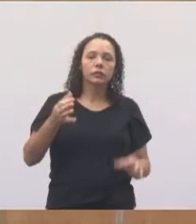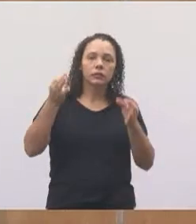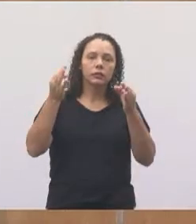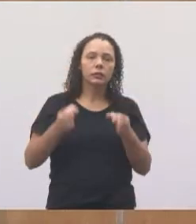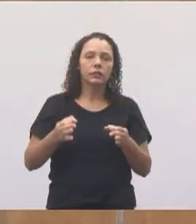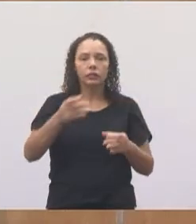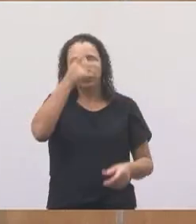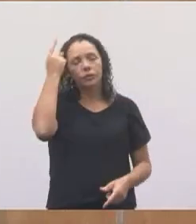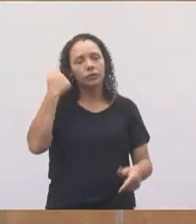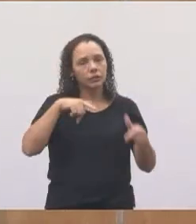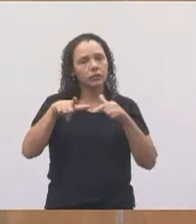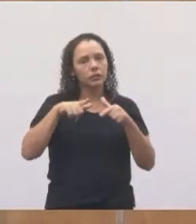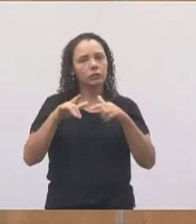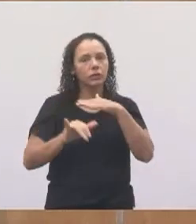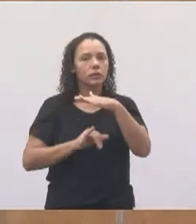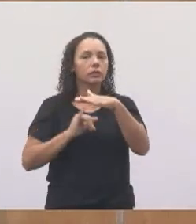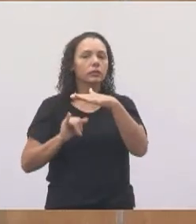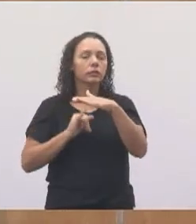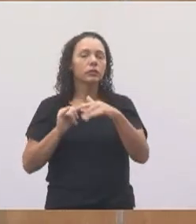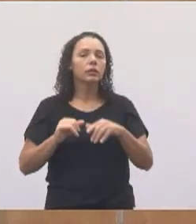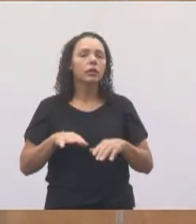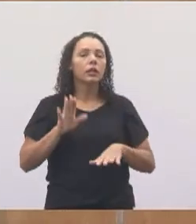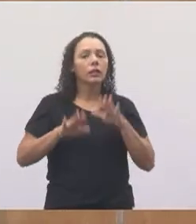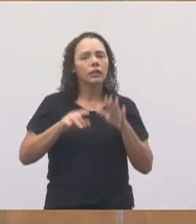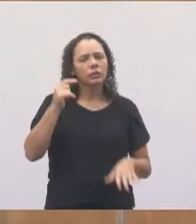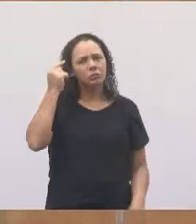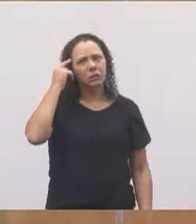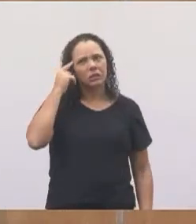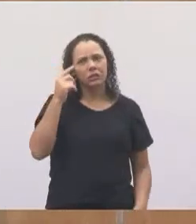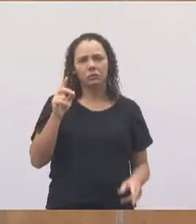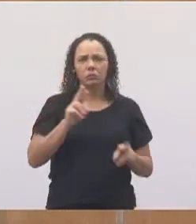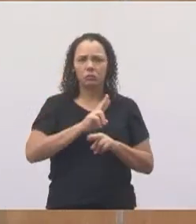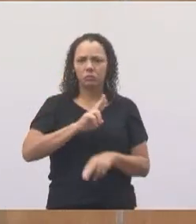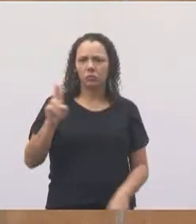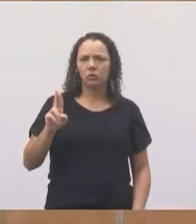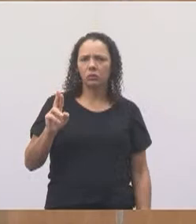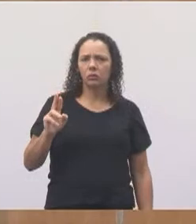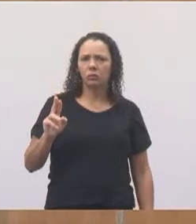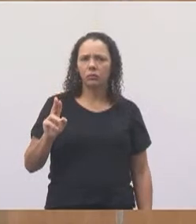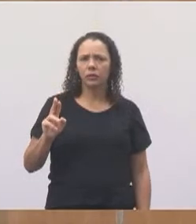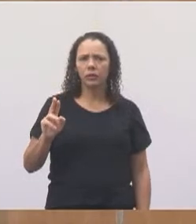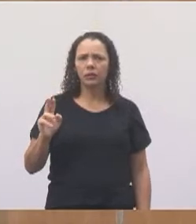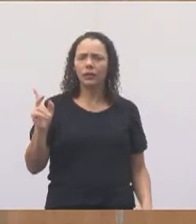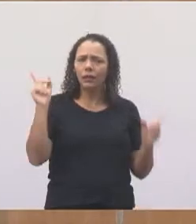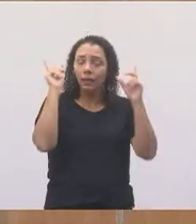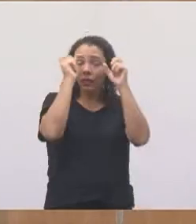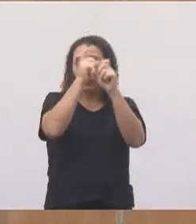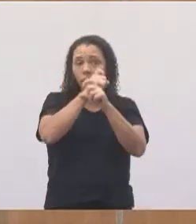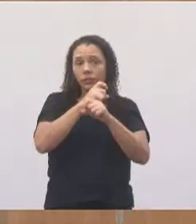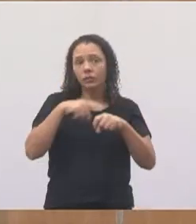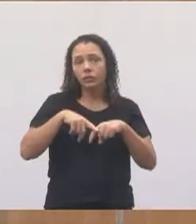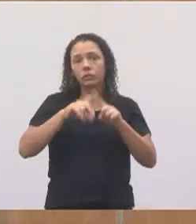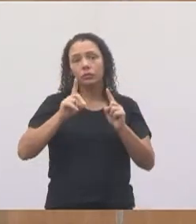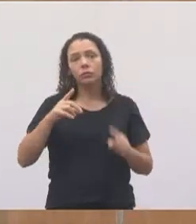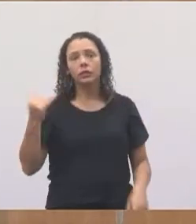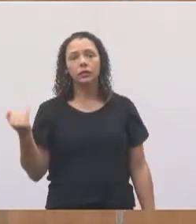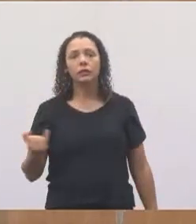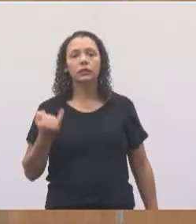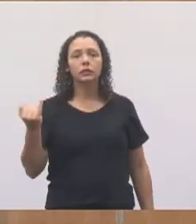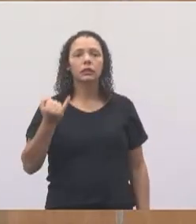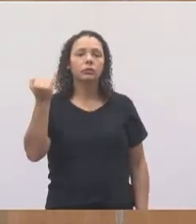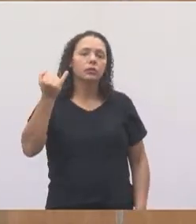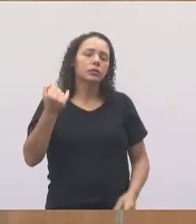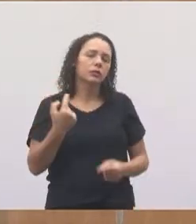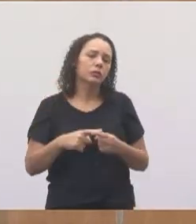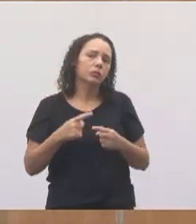mais que a gente ache um nome muito difícil, é algo que para uma parcela da sociedade, e muito importante, é algo